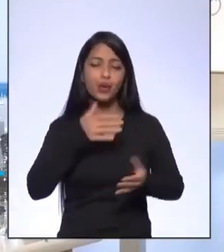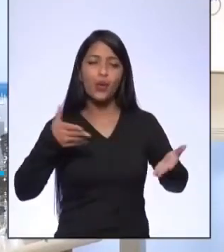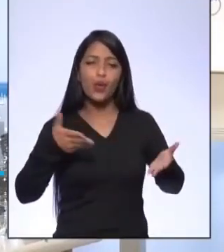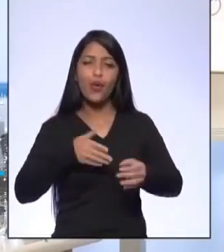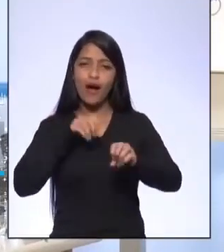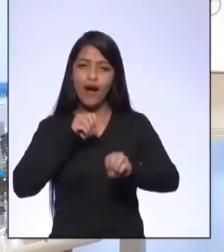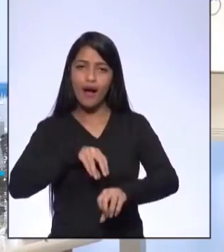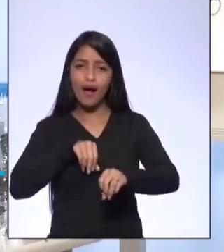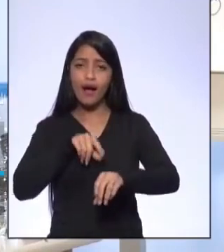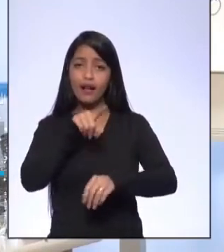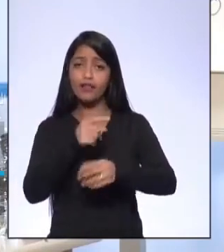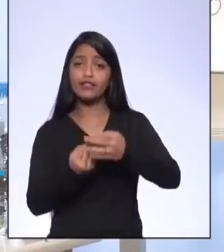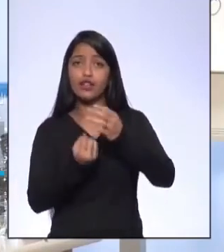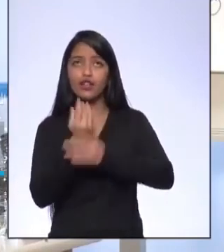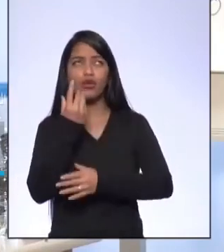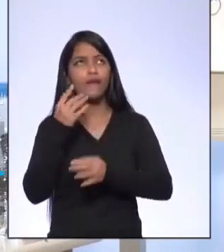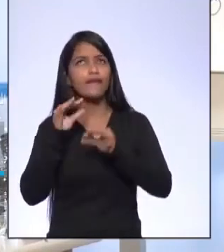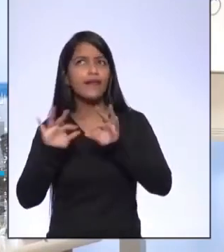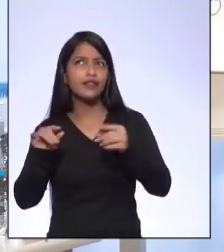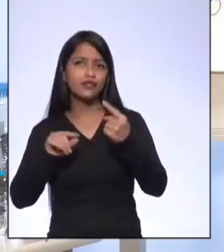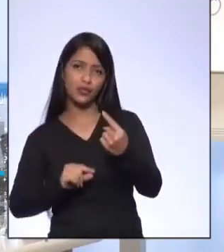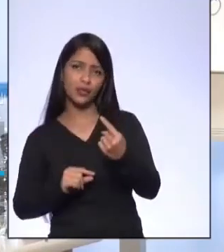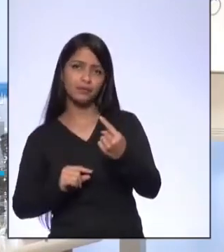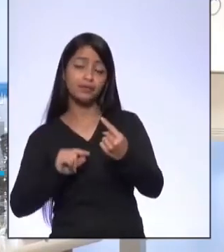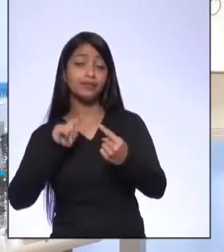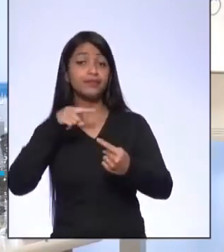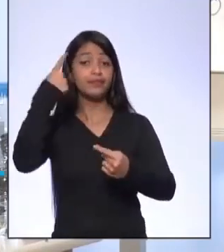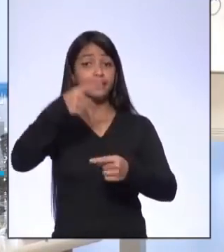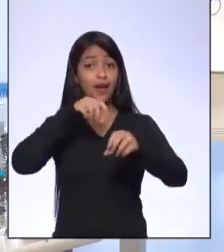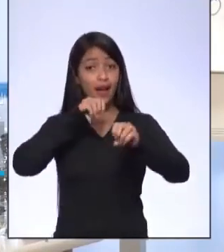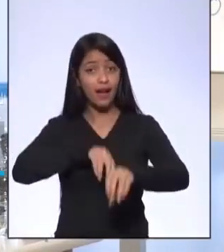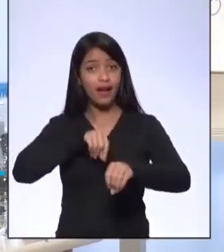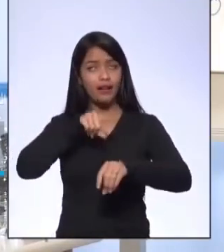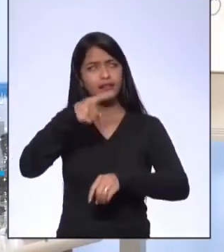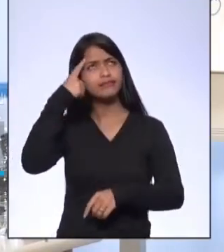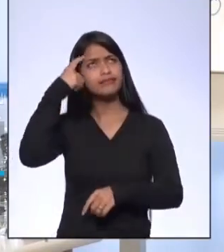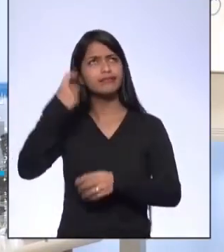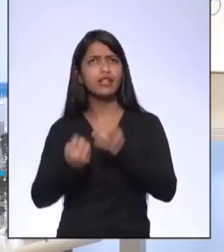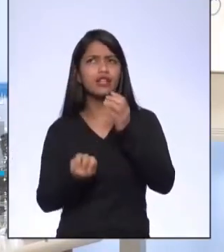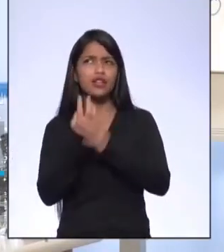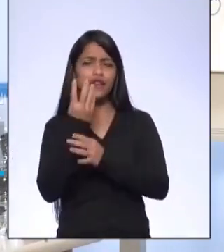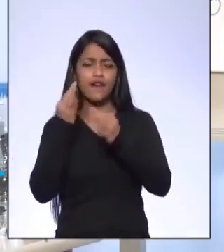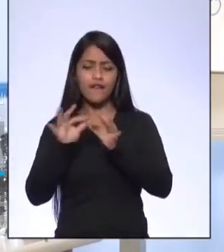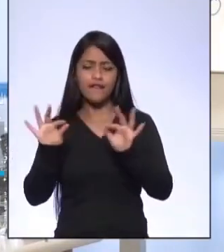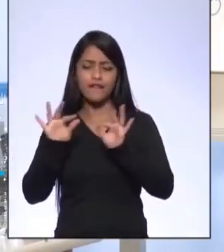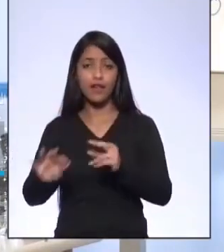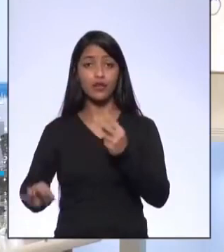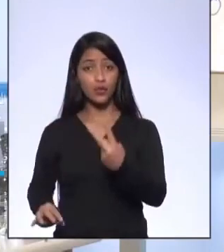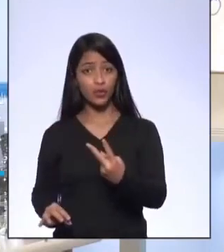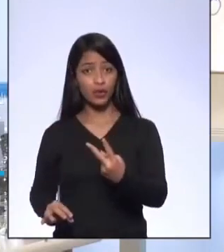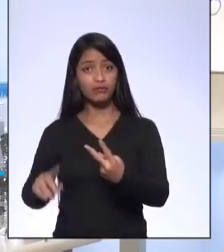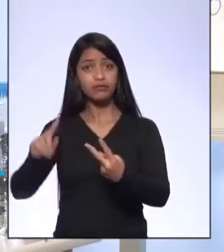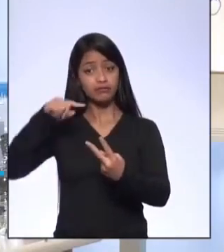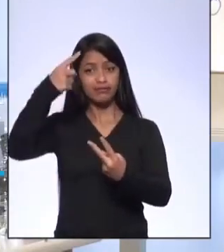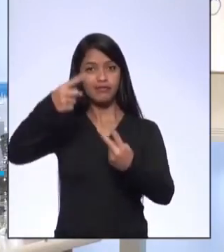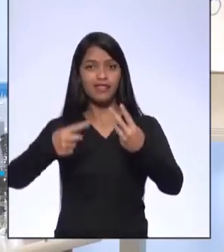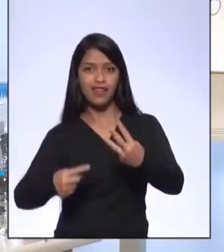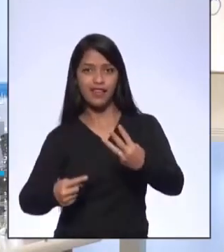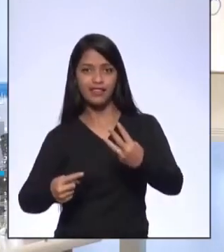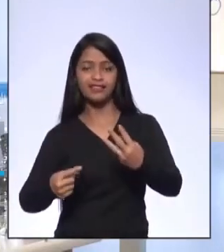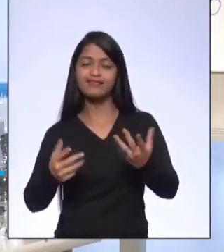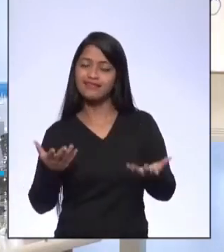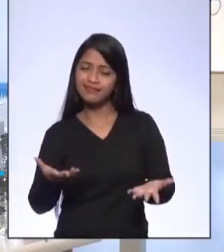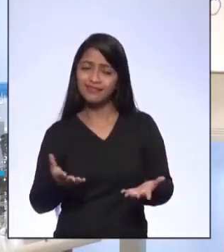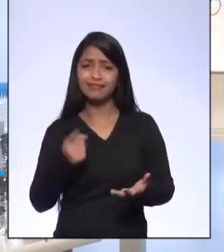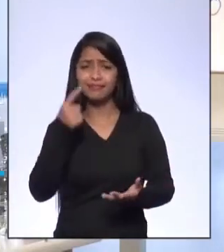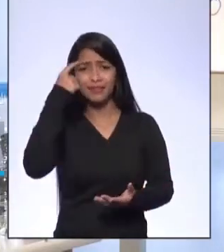texto inteiro. É aos poucos, não adianta. Não sei inglês, exatamente. Ainda bem que você não sabe inglês, porque aí você vai aprender nesta aula, certo? Vamos